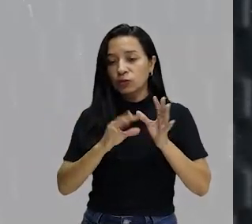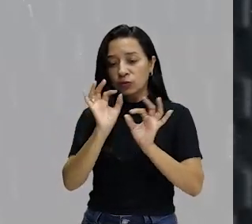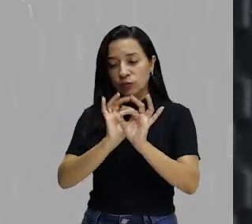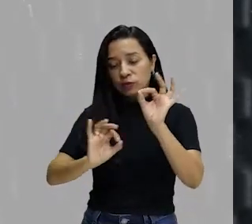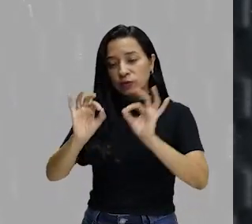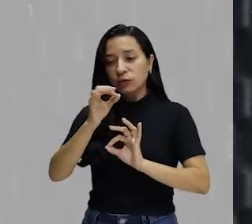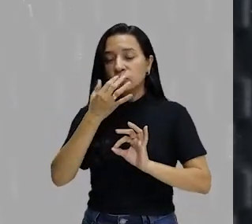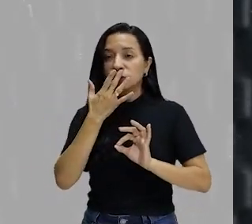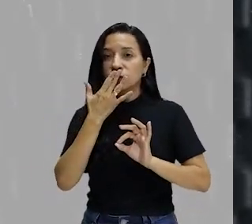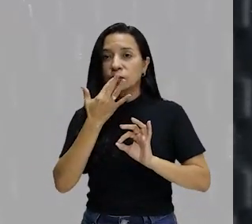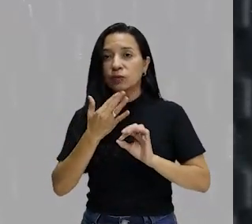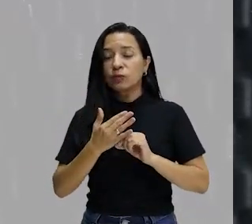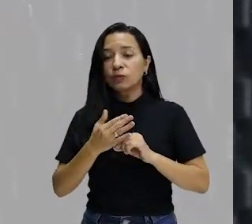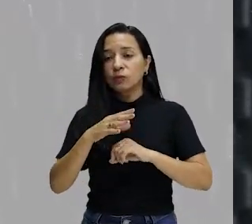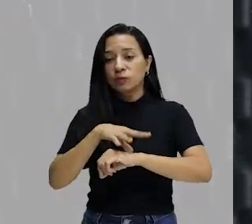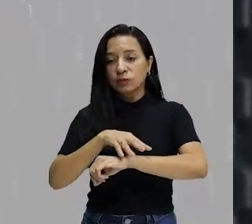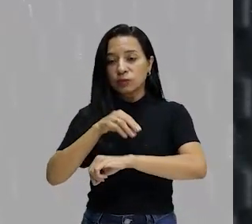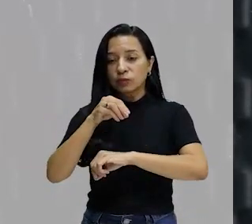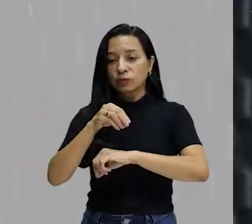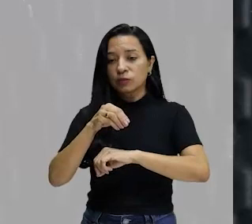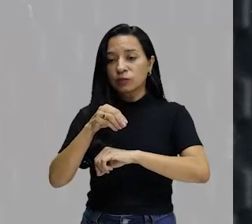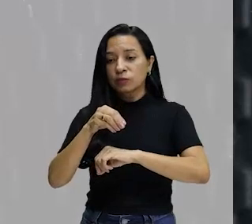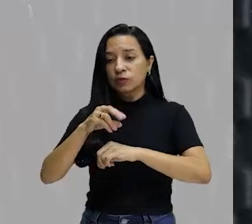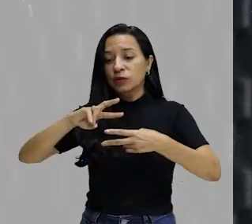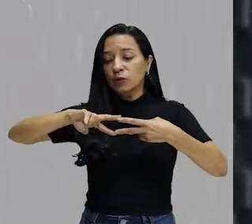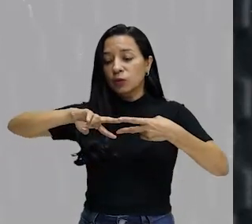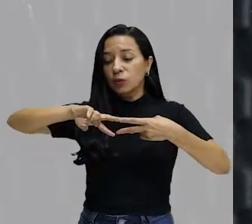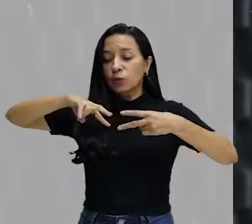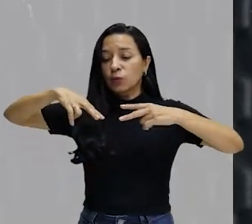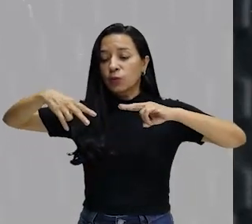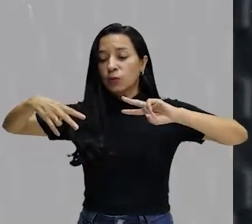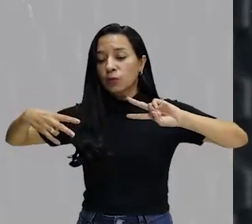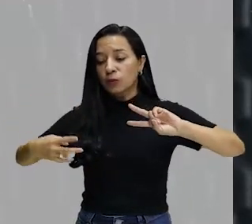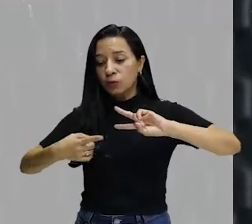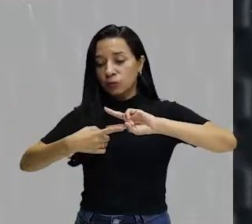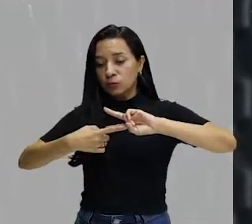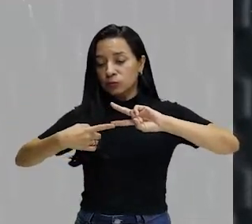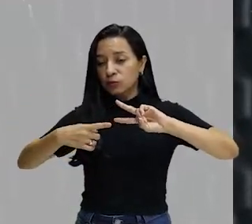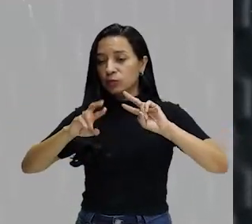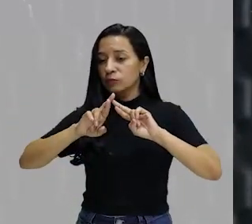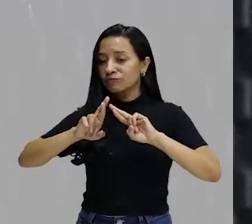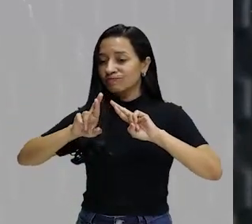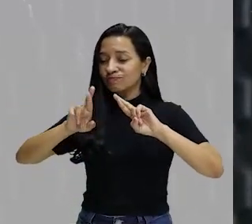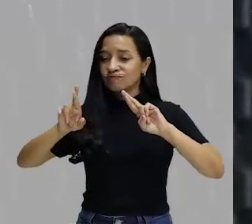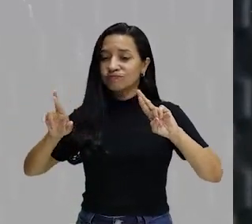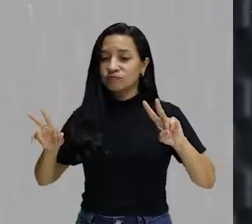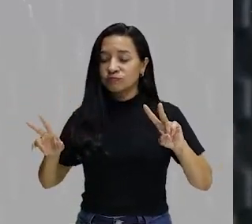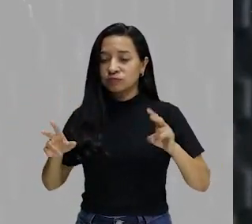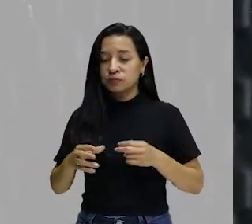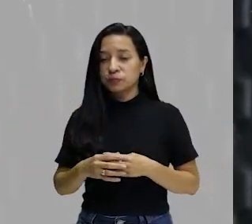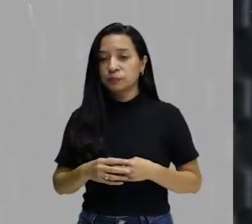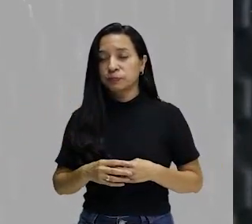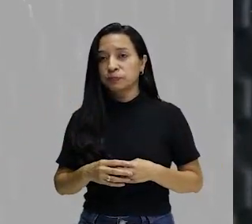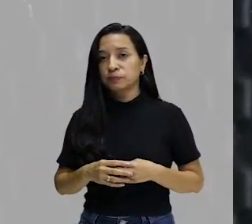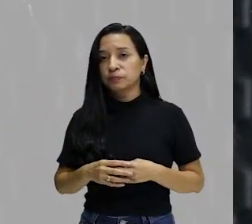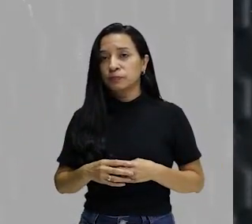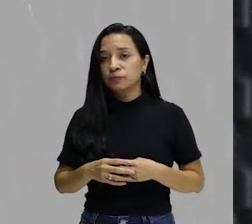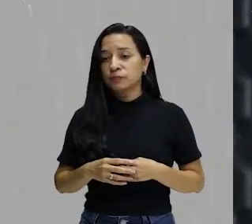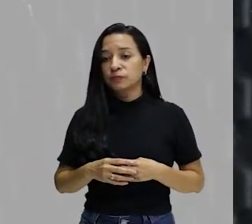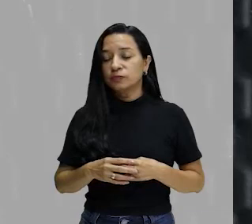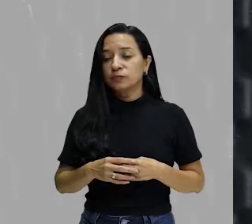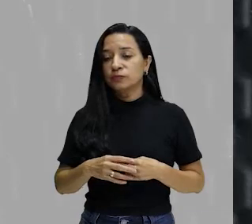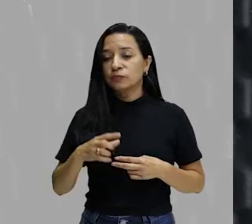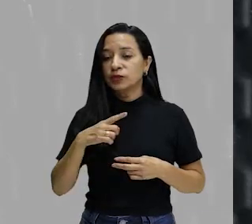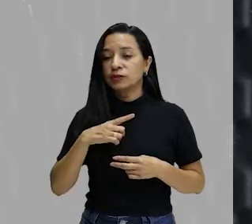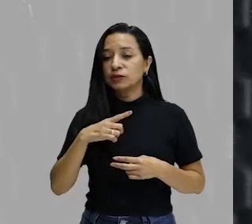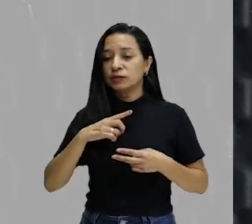dessas plumagens, eles estão em cromossomos diferentes, porque eles se segregam independente. Então, eu tenho o